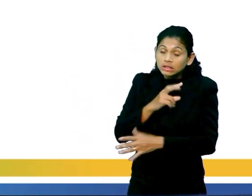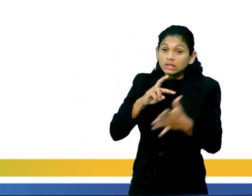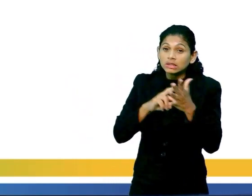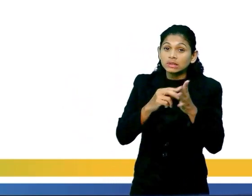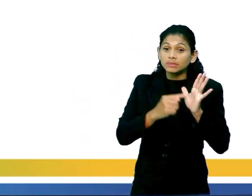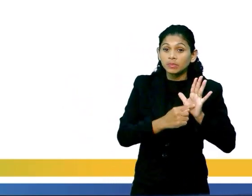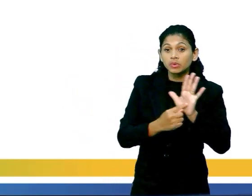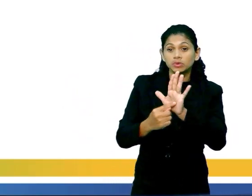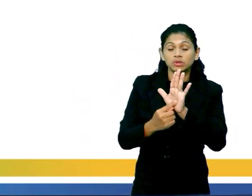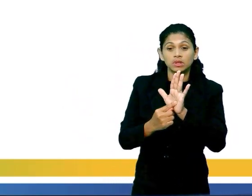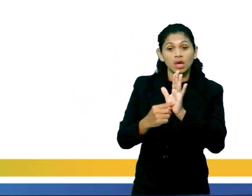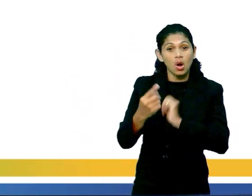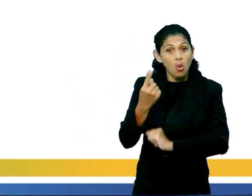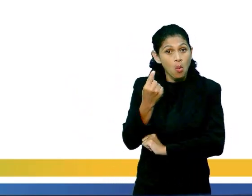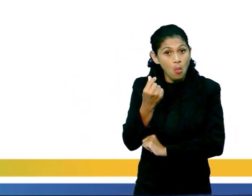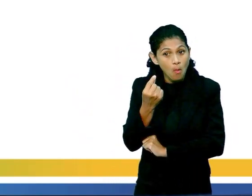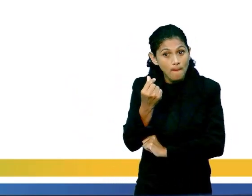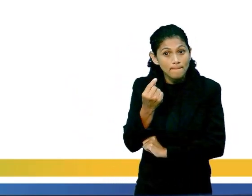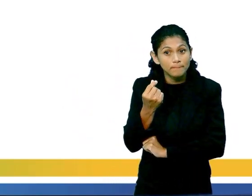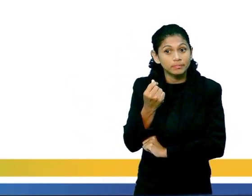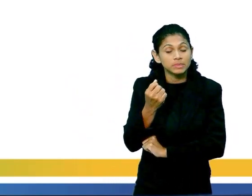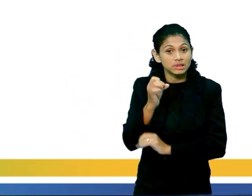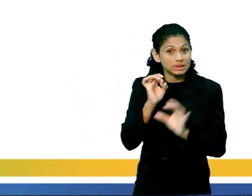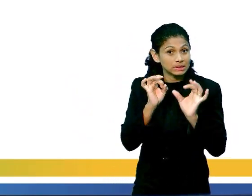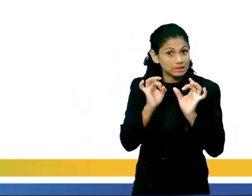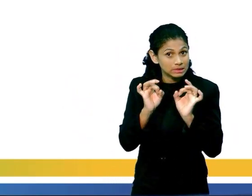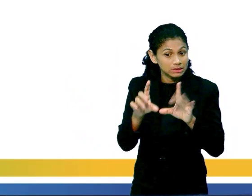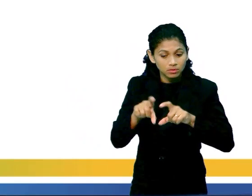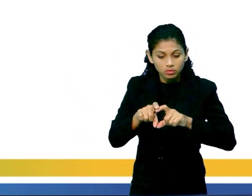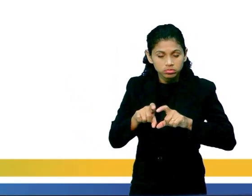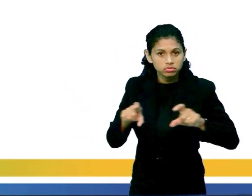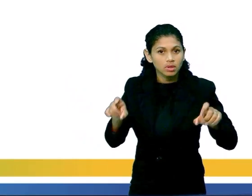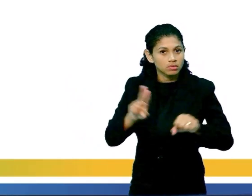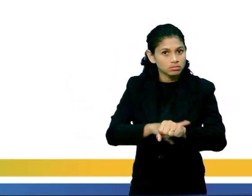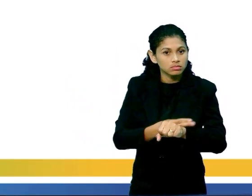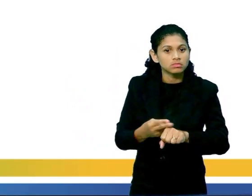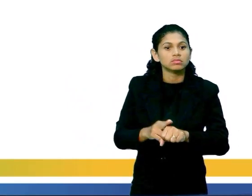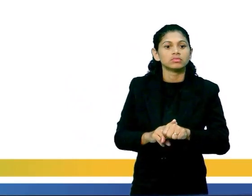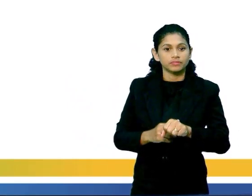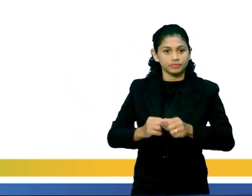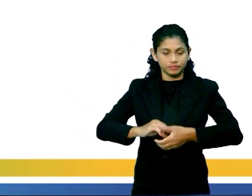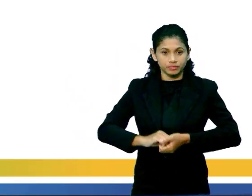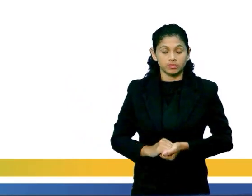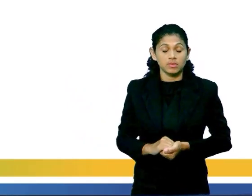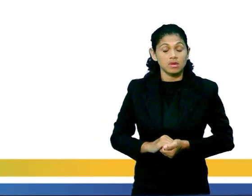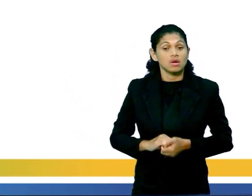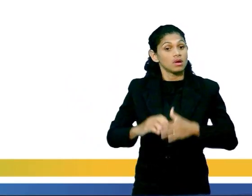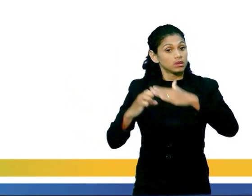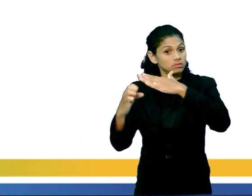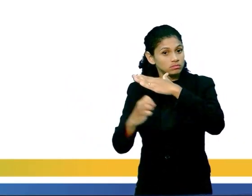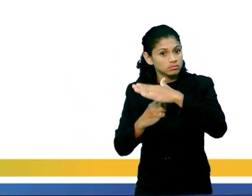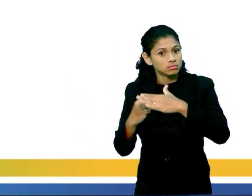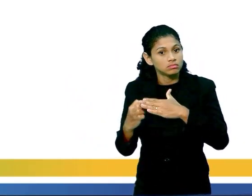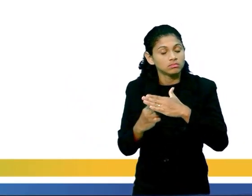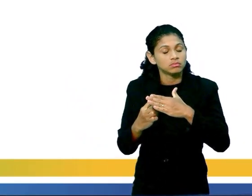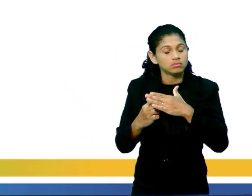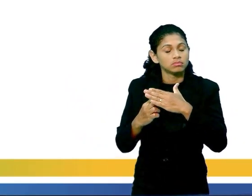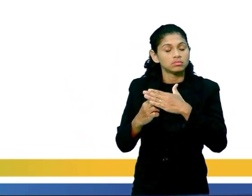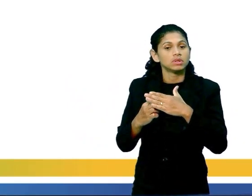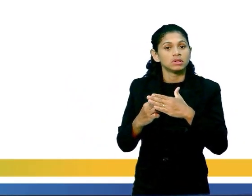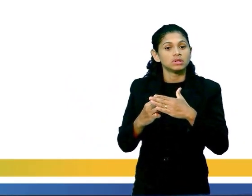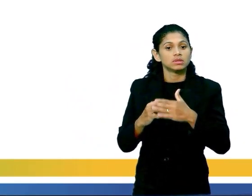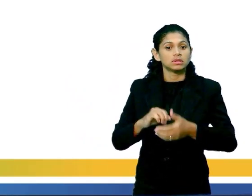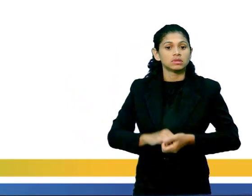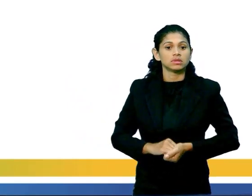da barra de chocolate, cujo preço praticado no mercado renderá o maior lucro, Nessa condição, a empresa deverá